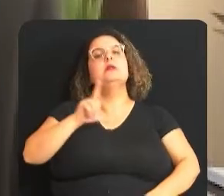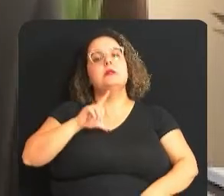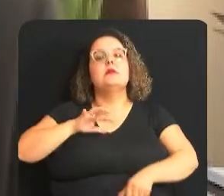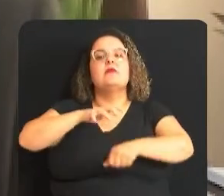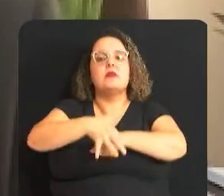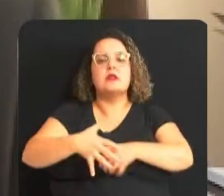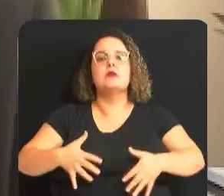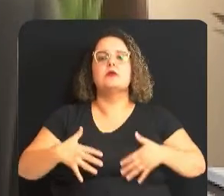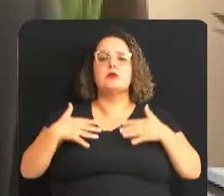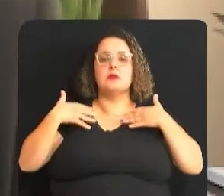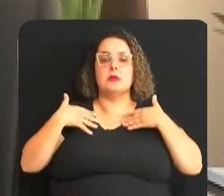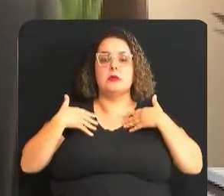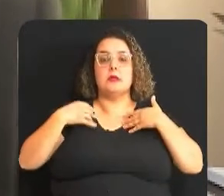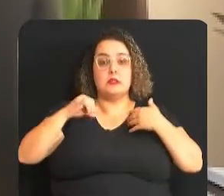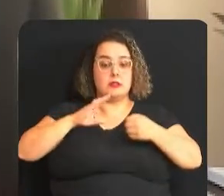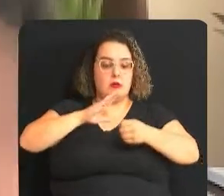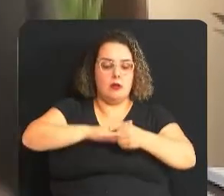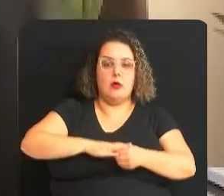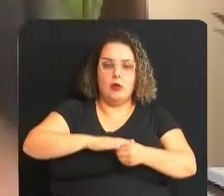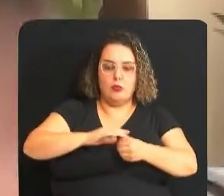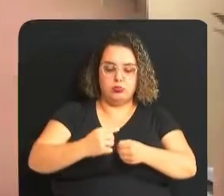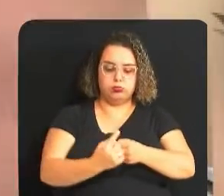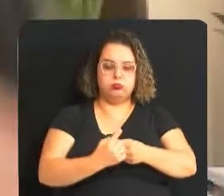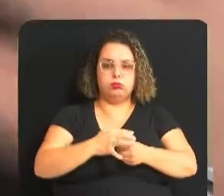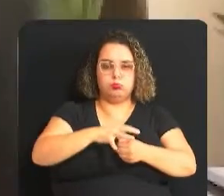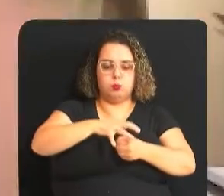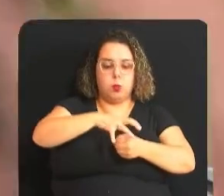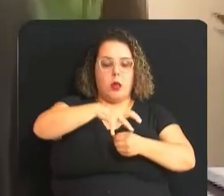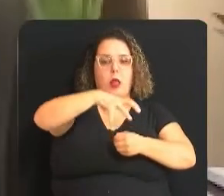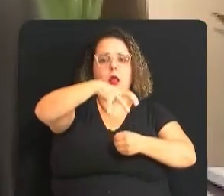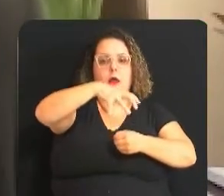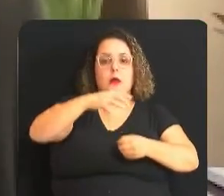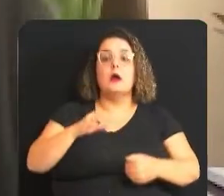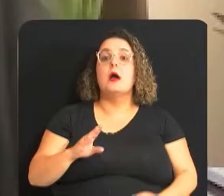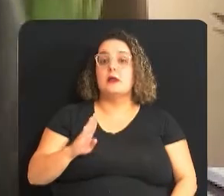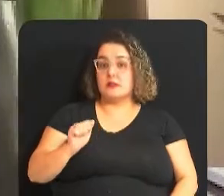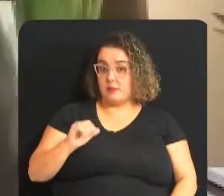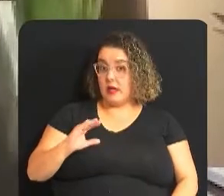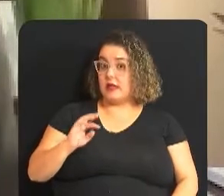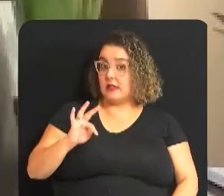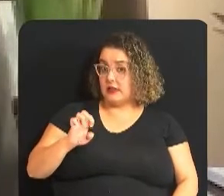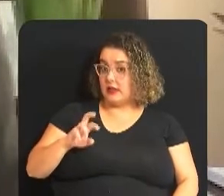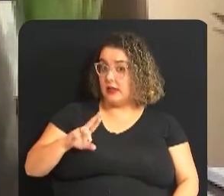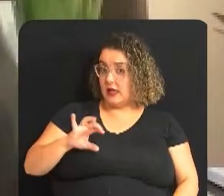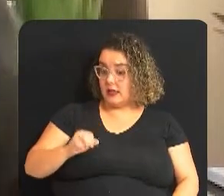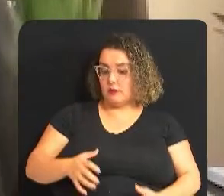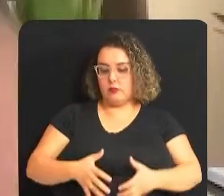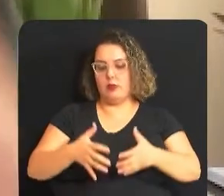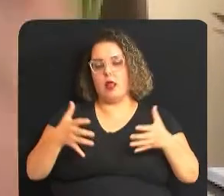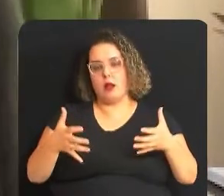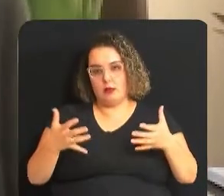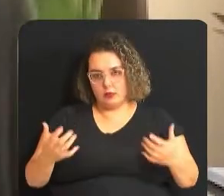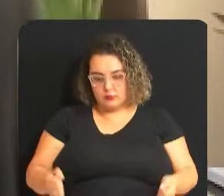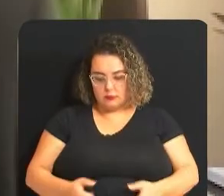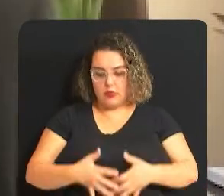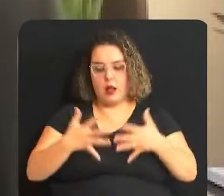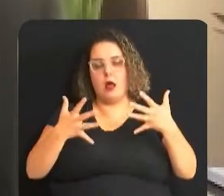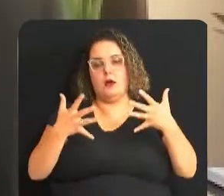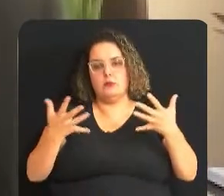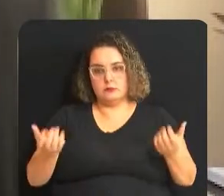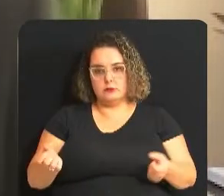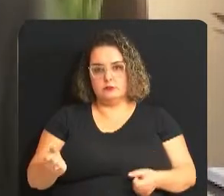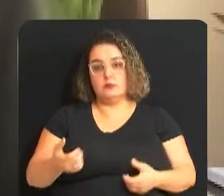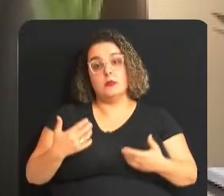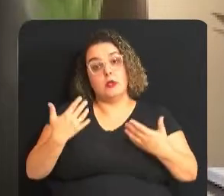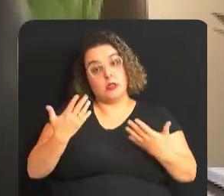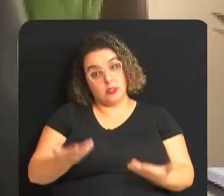se a privada está entupida, as bactérias estão lá crescendo. Se o intestino está parado, as bactérias estão crescendo, e essas